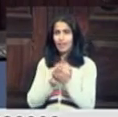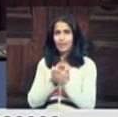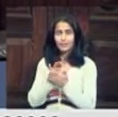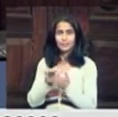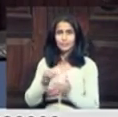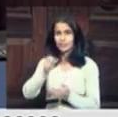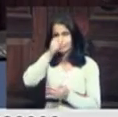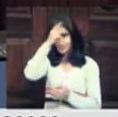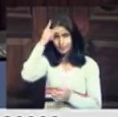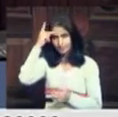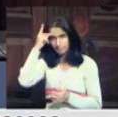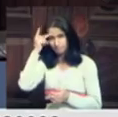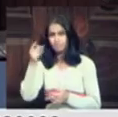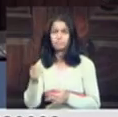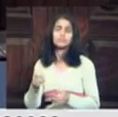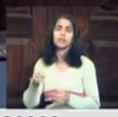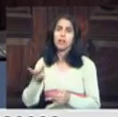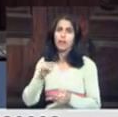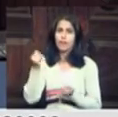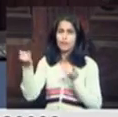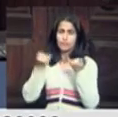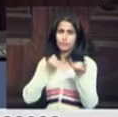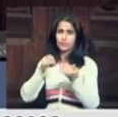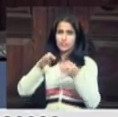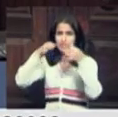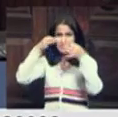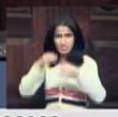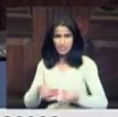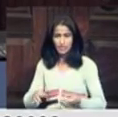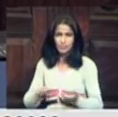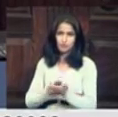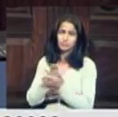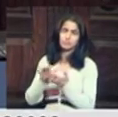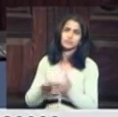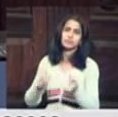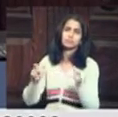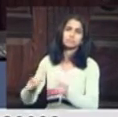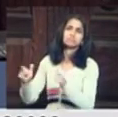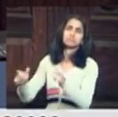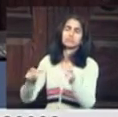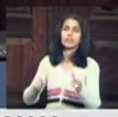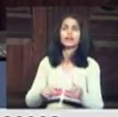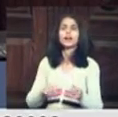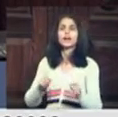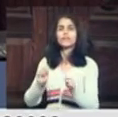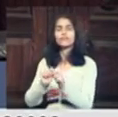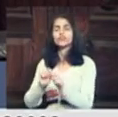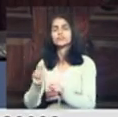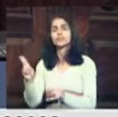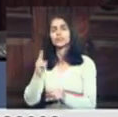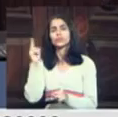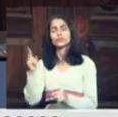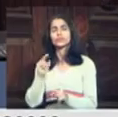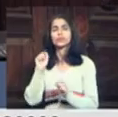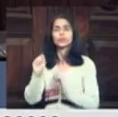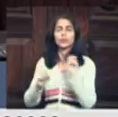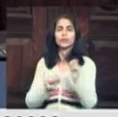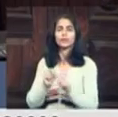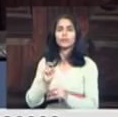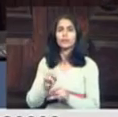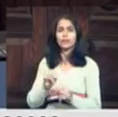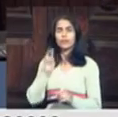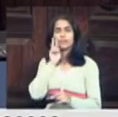Janeiro, qualquer definição com relação à utilização do legado olímpico. Hoje, quem passa na Barra da Tijuca